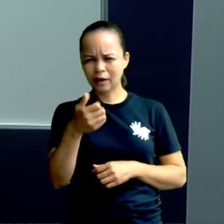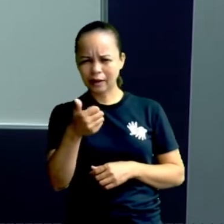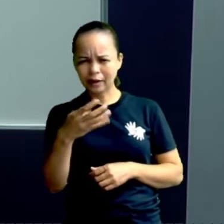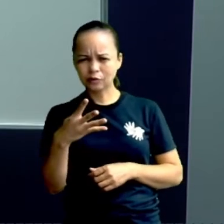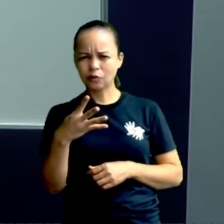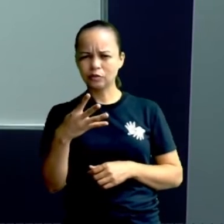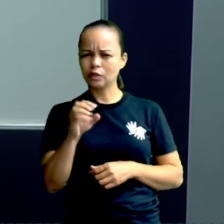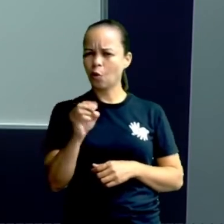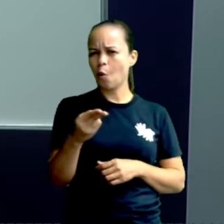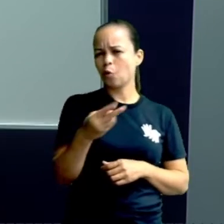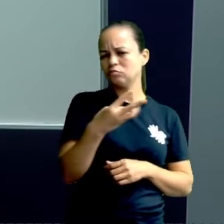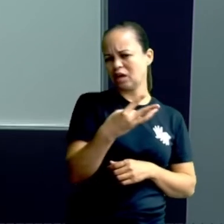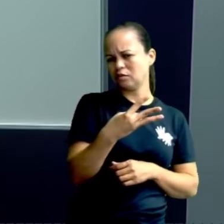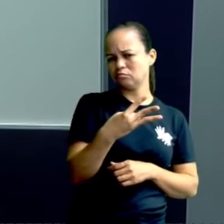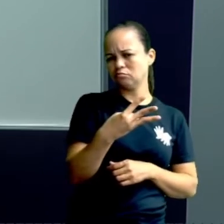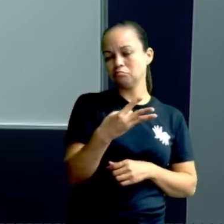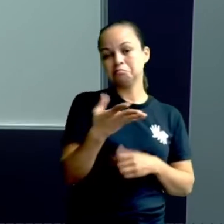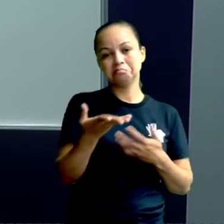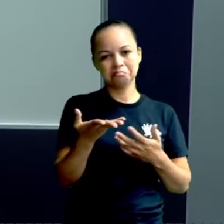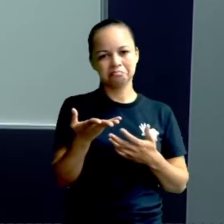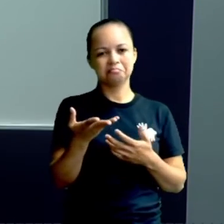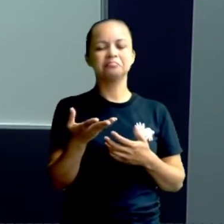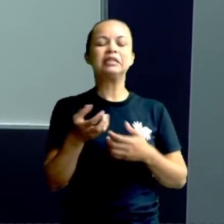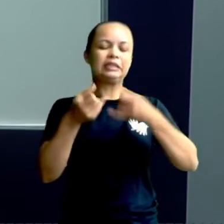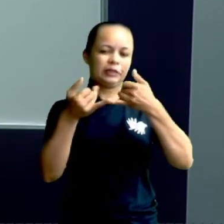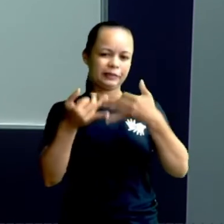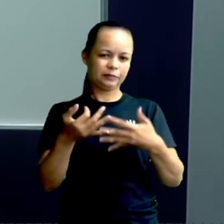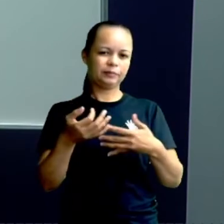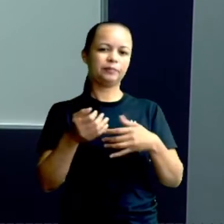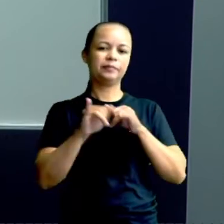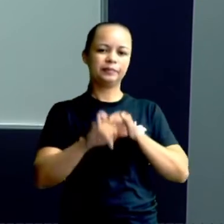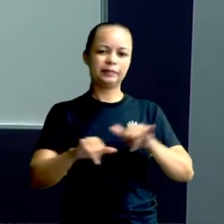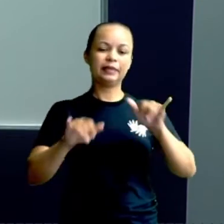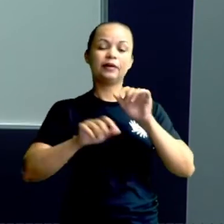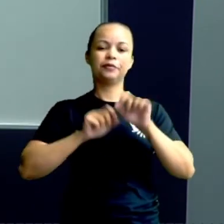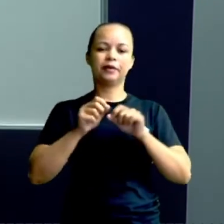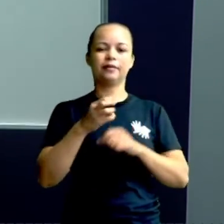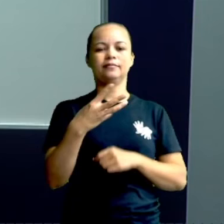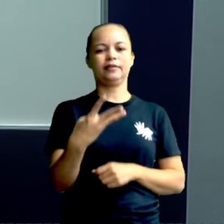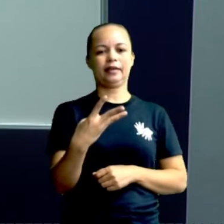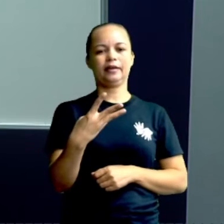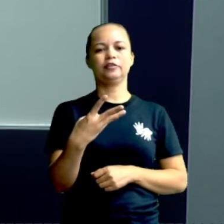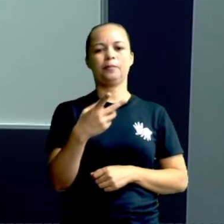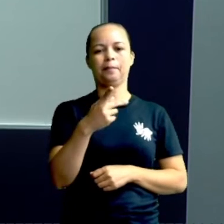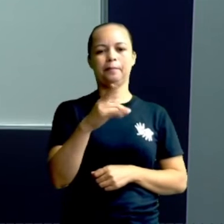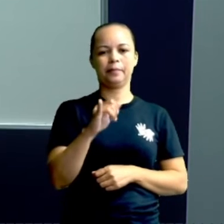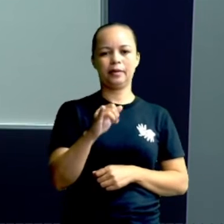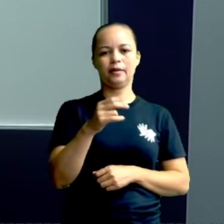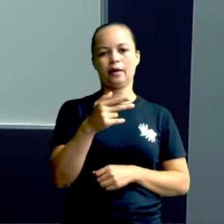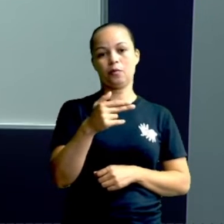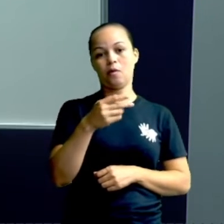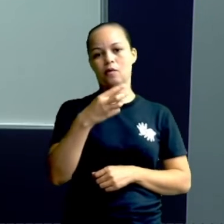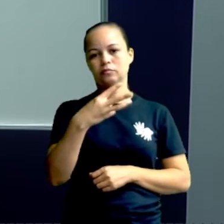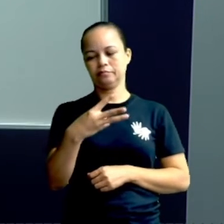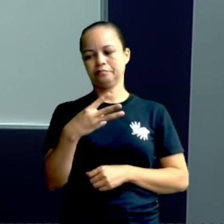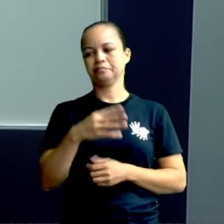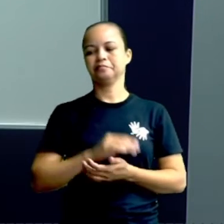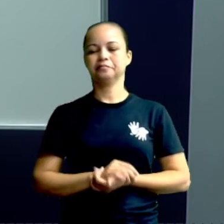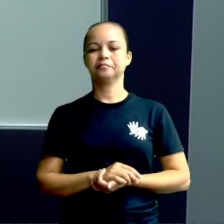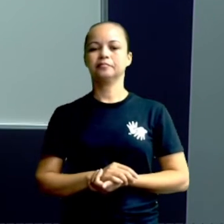Ou disse que era 3? Isso, ele disse que era 3. Então, vamos lá.